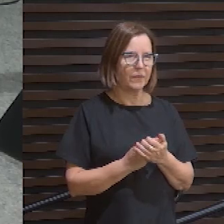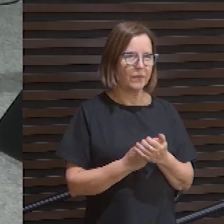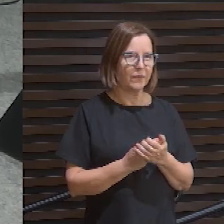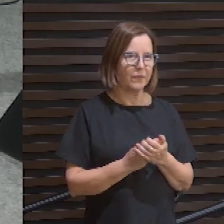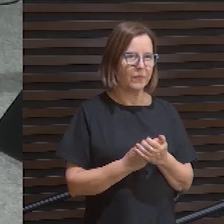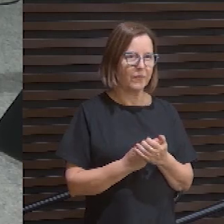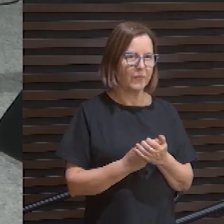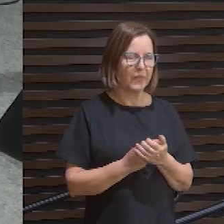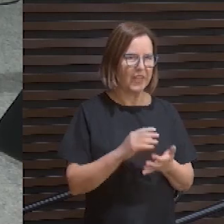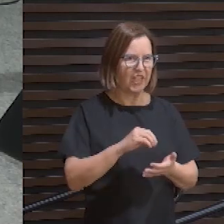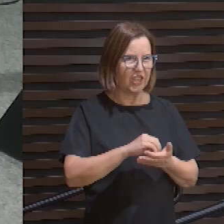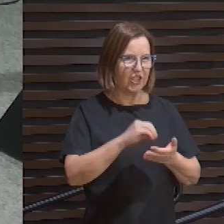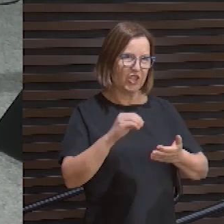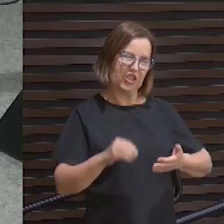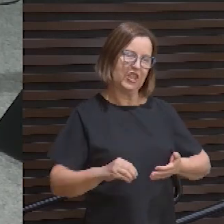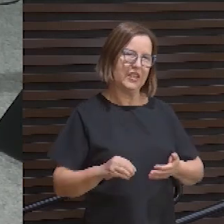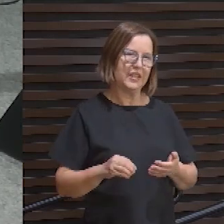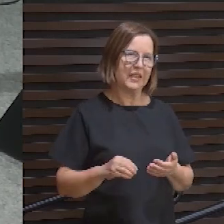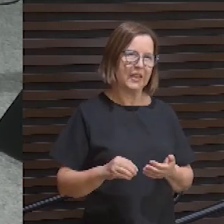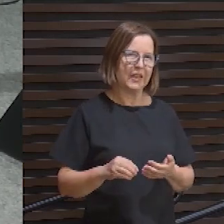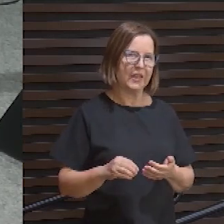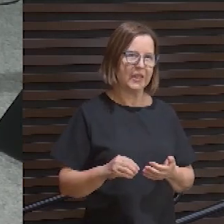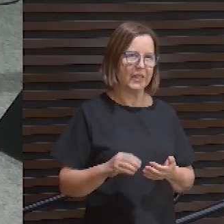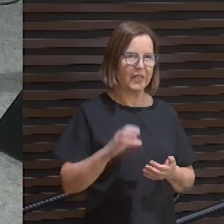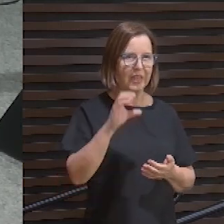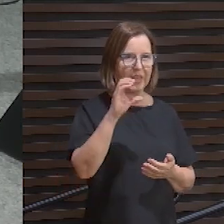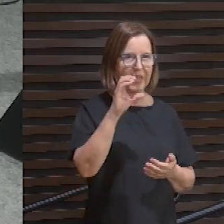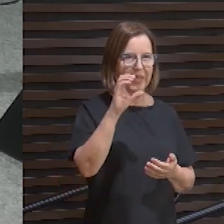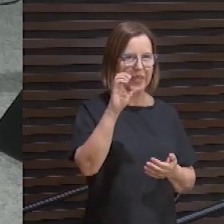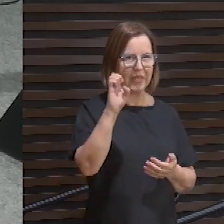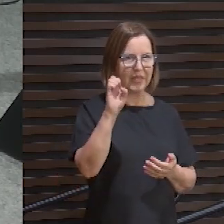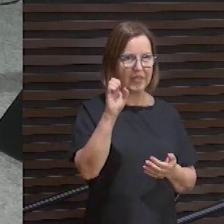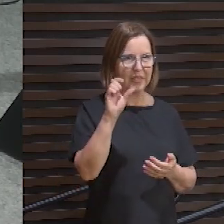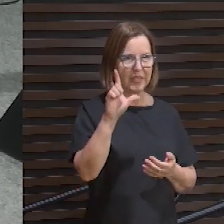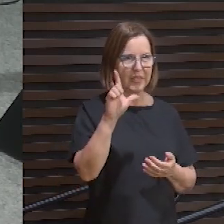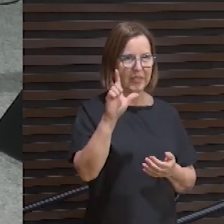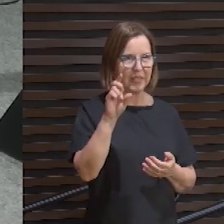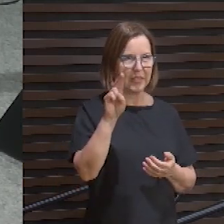como as células do sangue. Eu mandei para ti, não mandei?